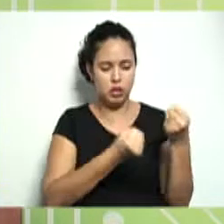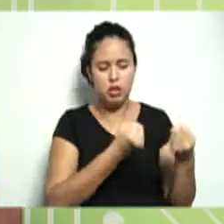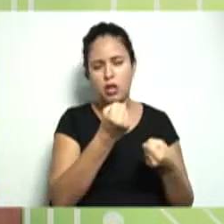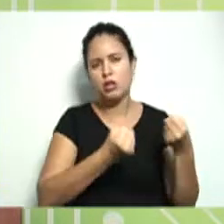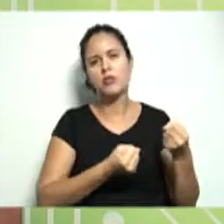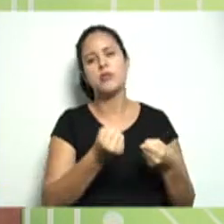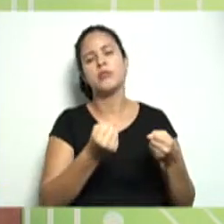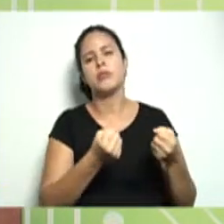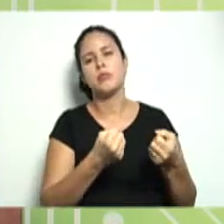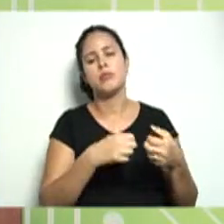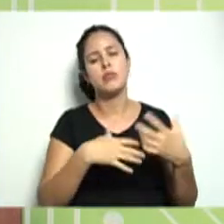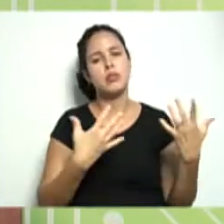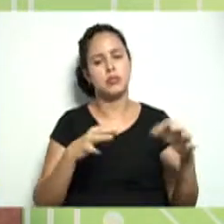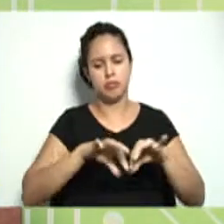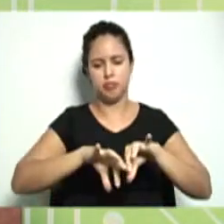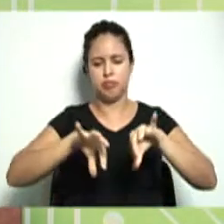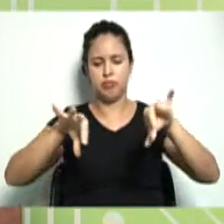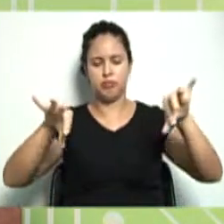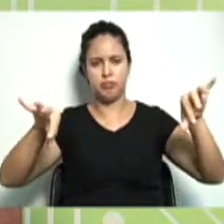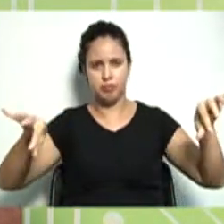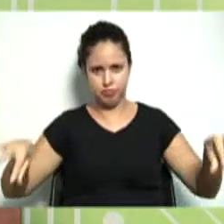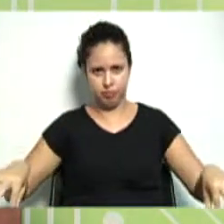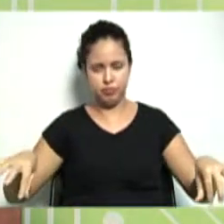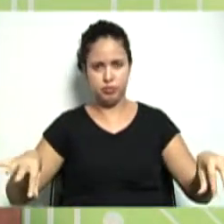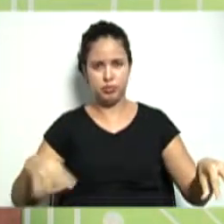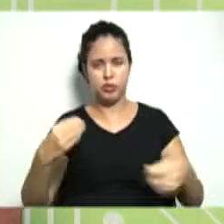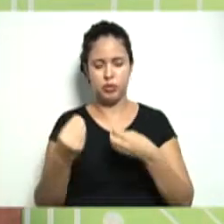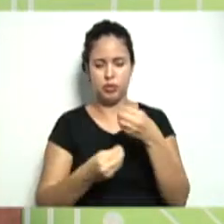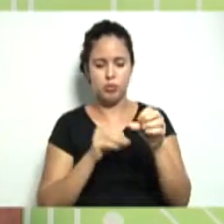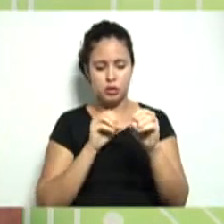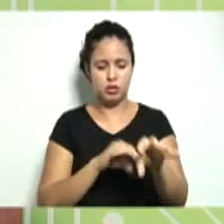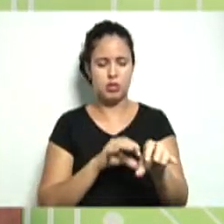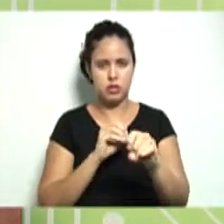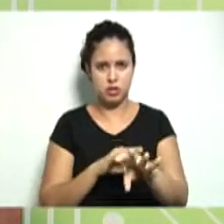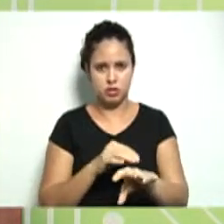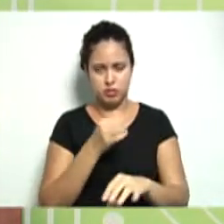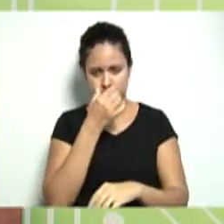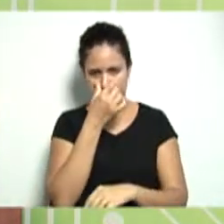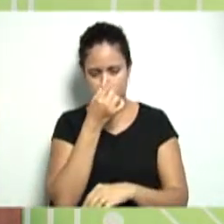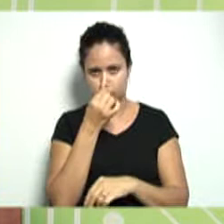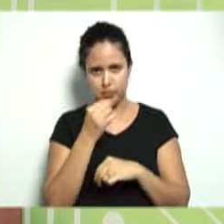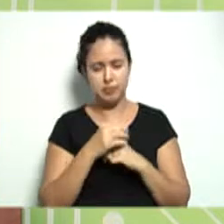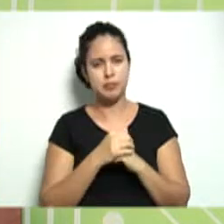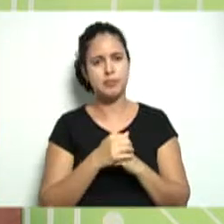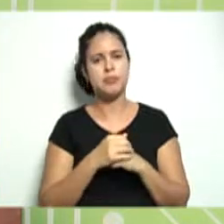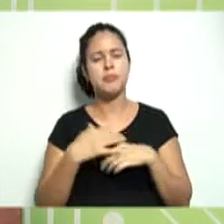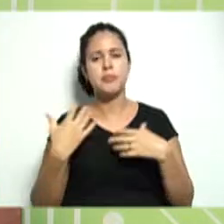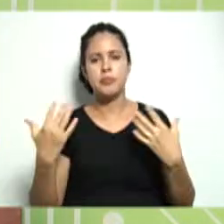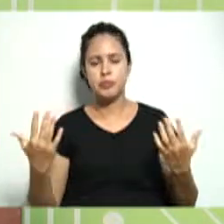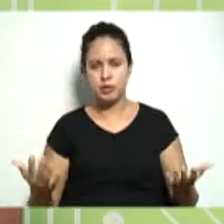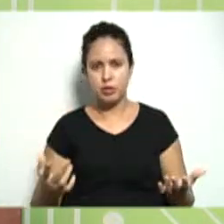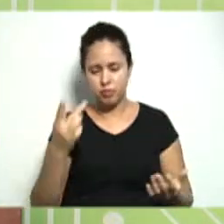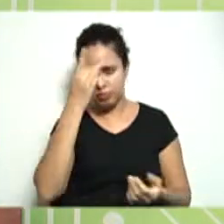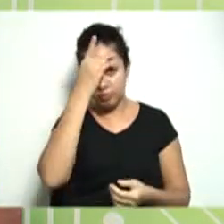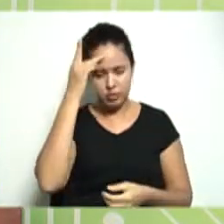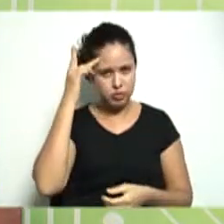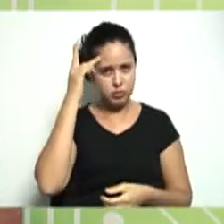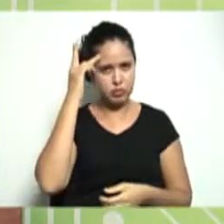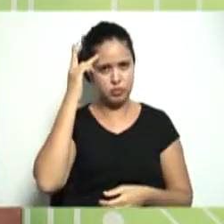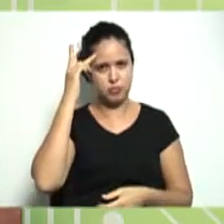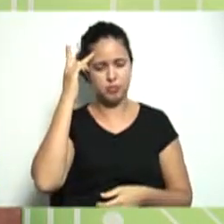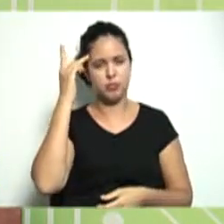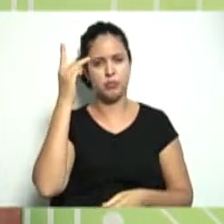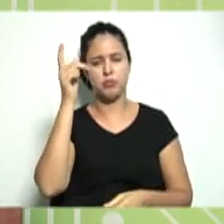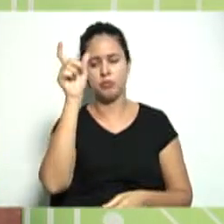aconteceu? Houve uma separação na forma de ensinar para aqueles que vão realizar o trabalho